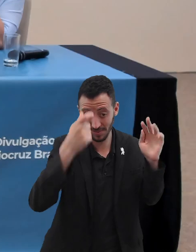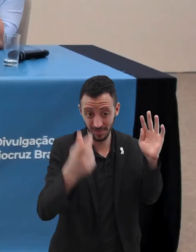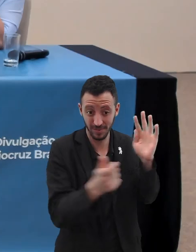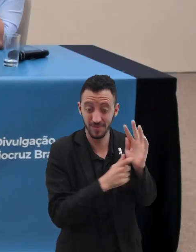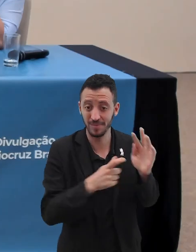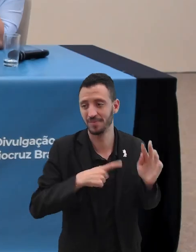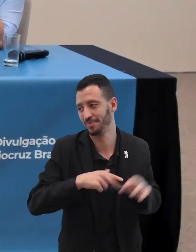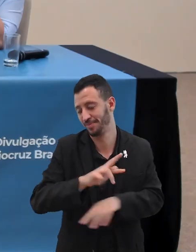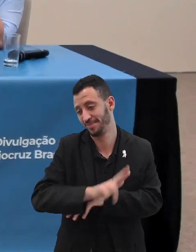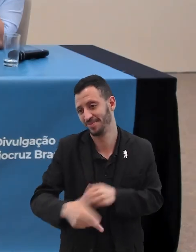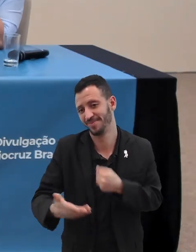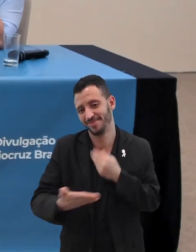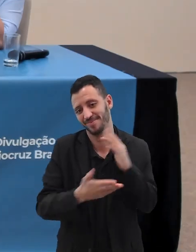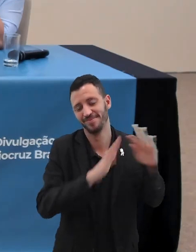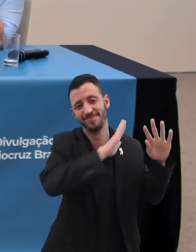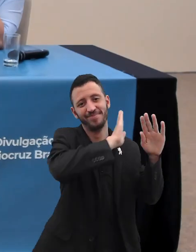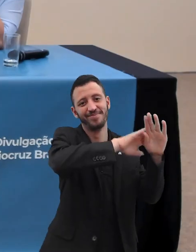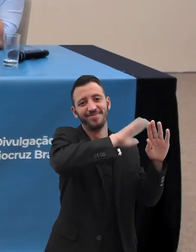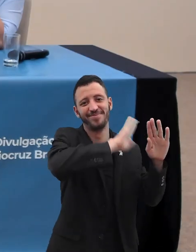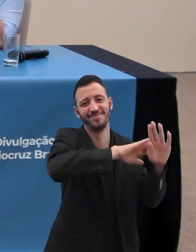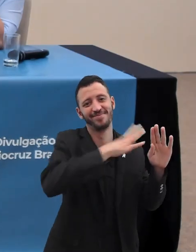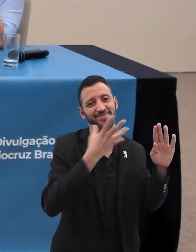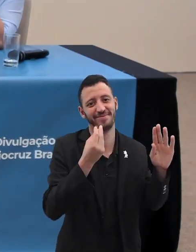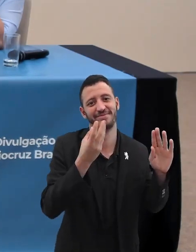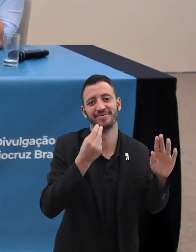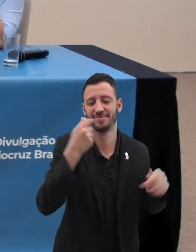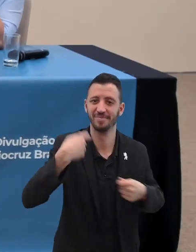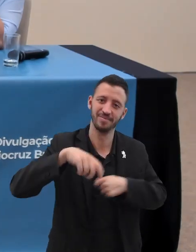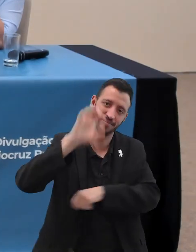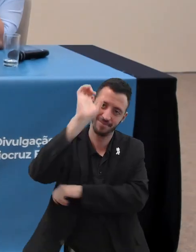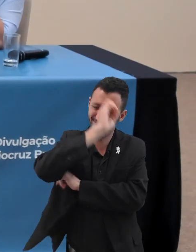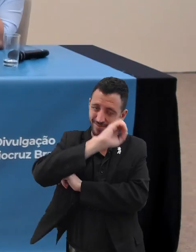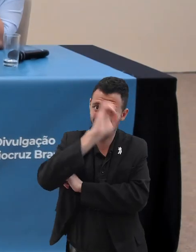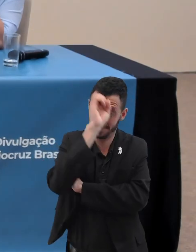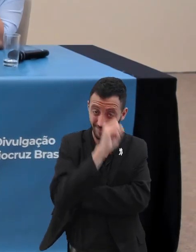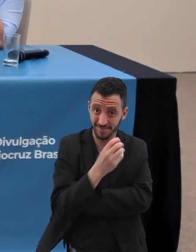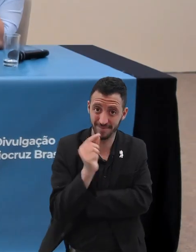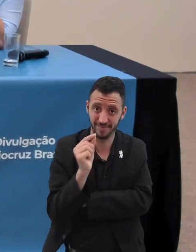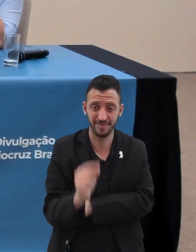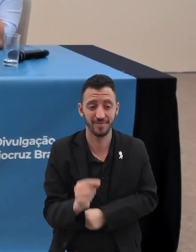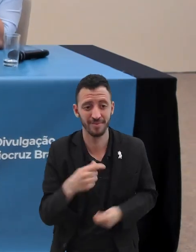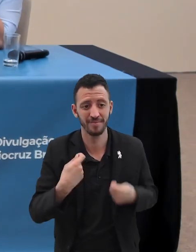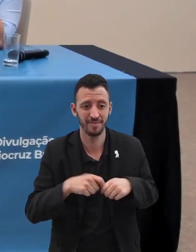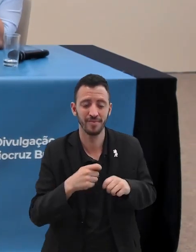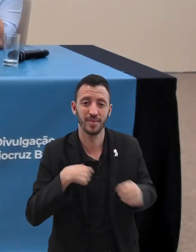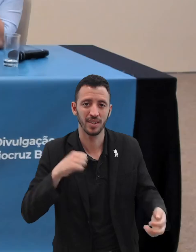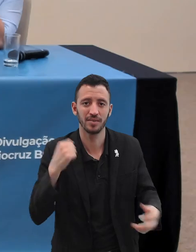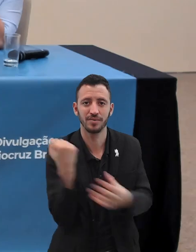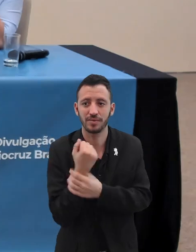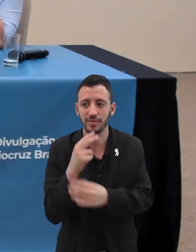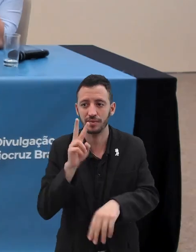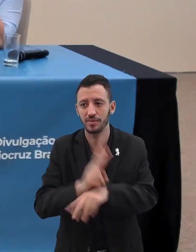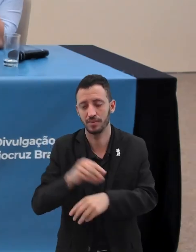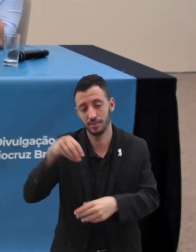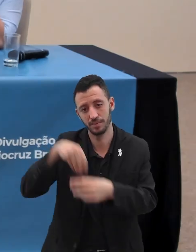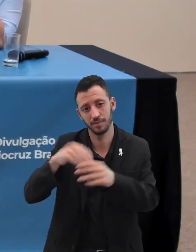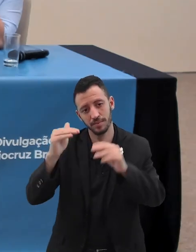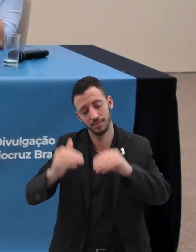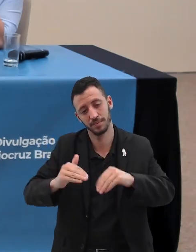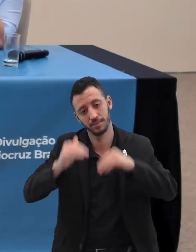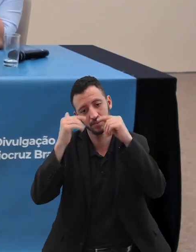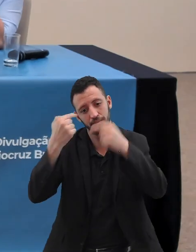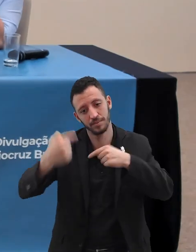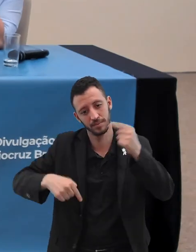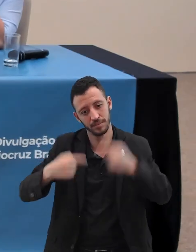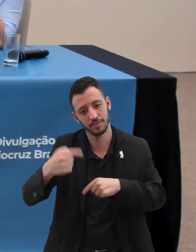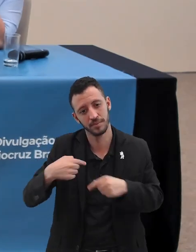trás de muita coisa. Então, acho que nós temos muito que aprender. E eu defendo a importância do poder político. Né? Eu sou